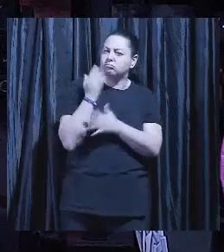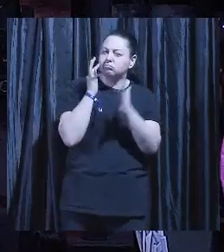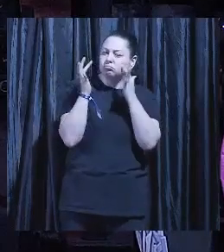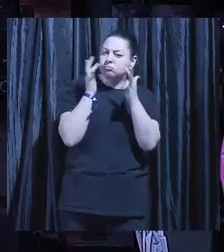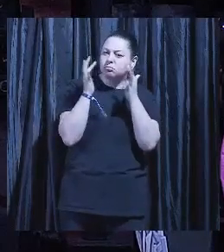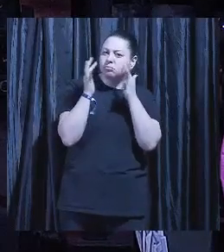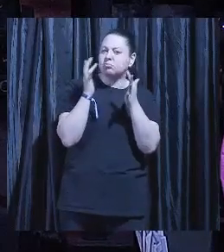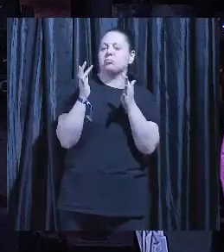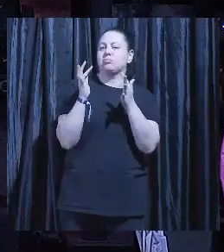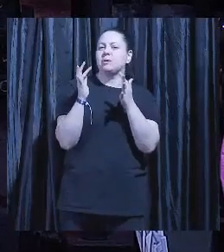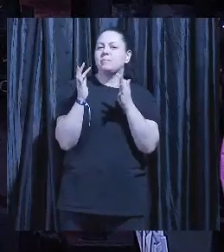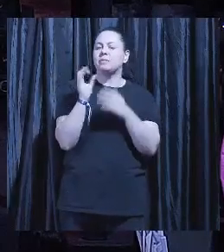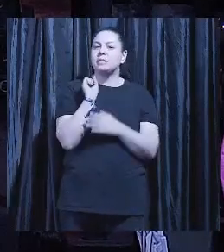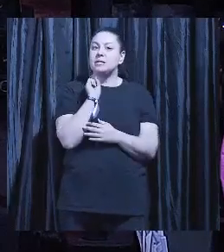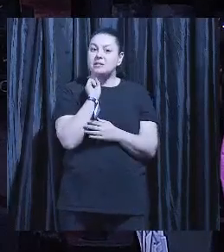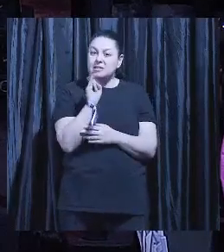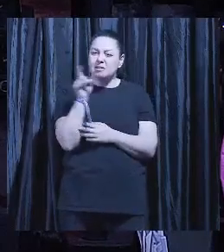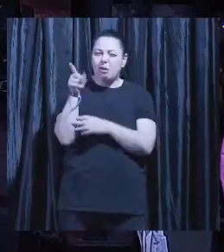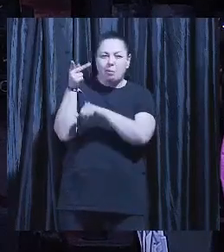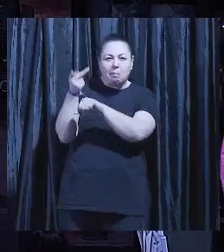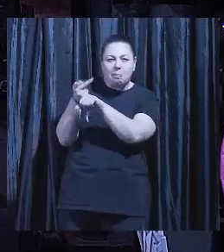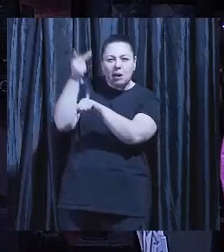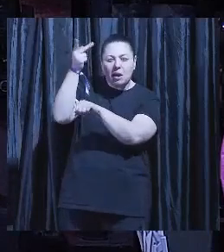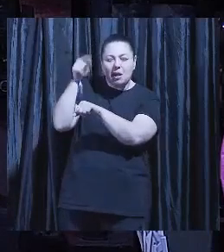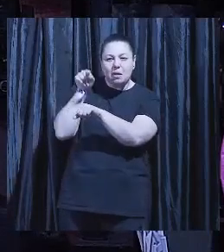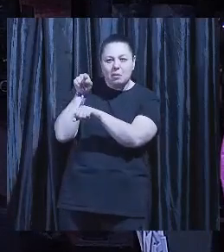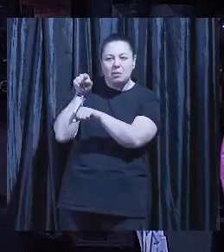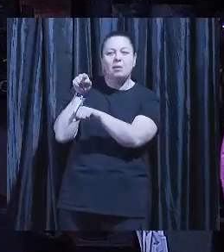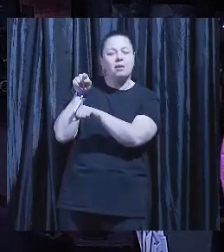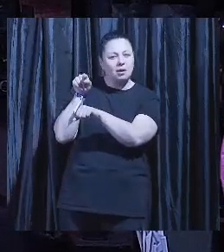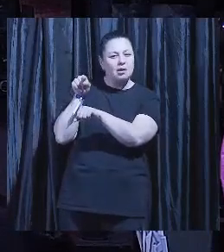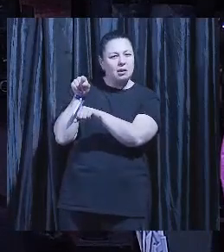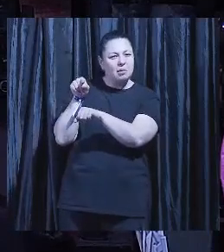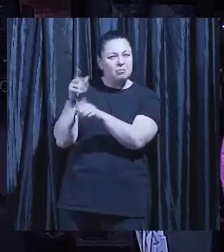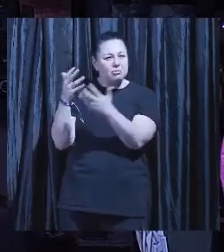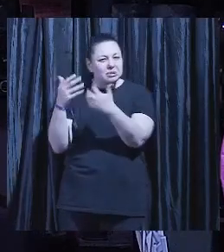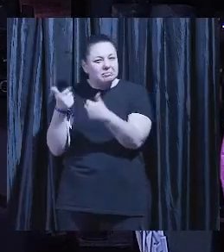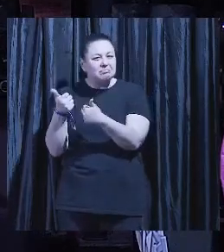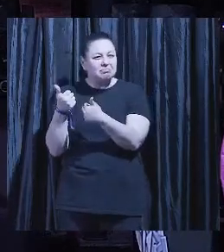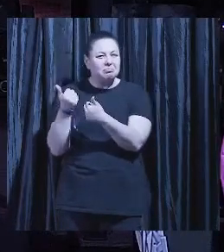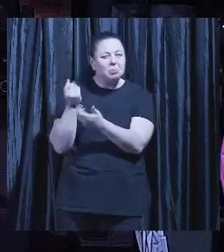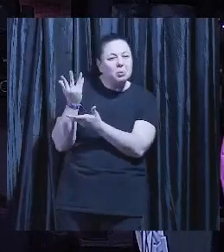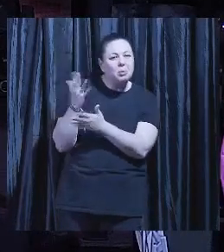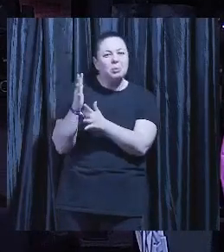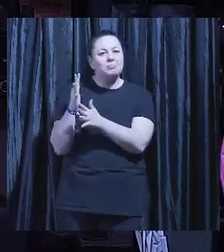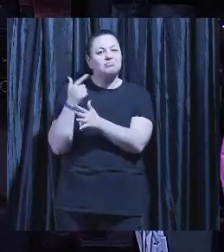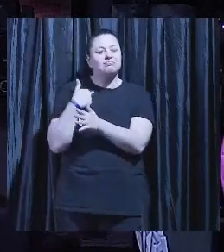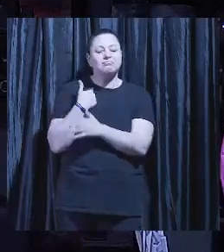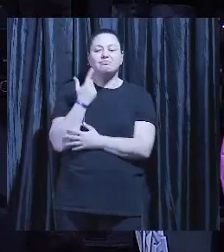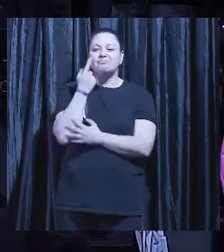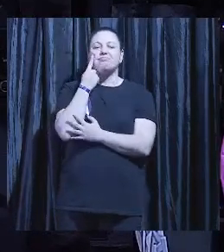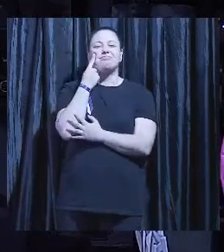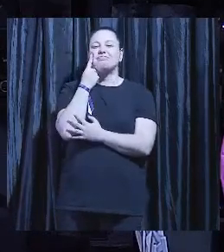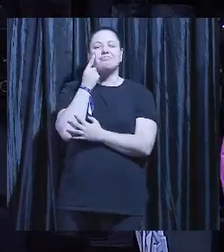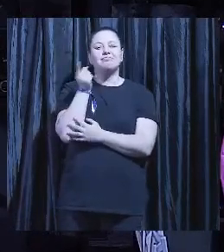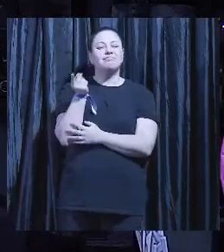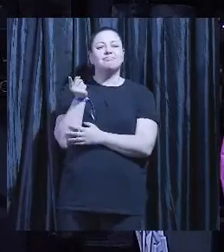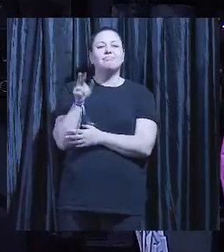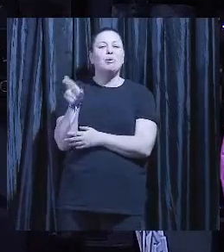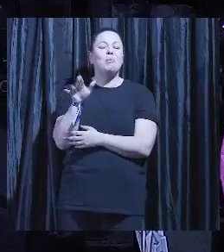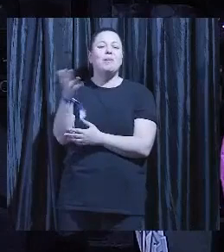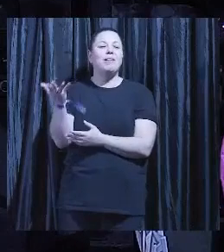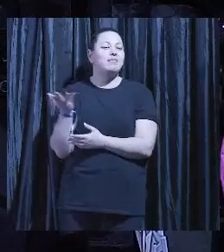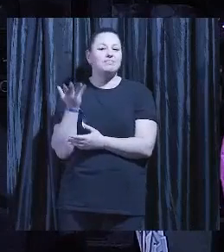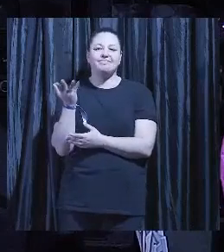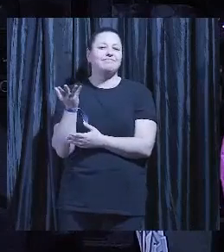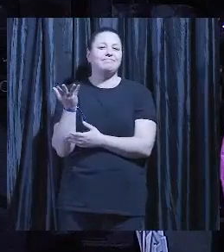se realmente aquele Oscar fazia sentido. E aí eu cheguei à conclusão que não fazia. Ele não